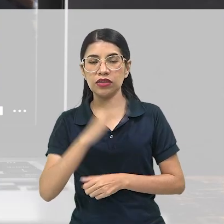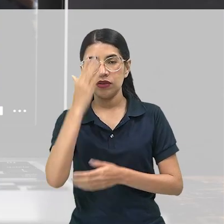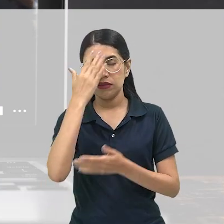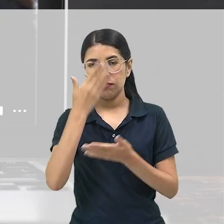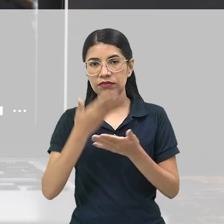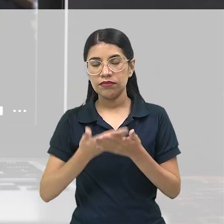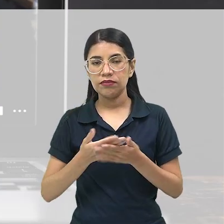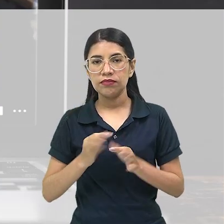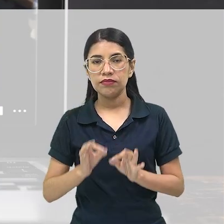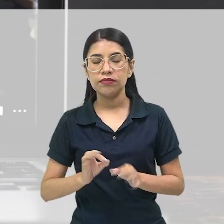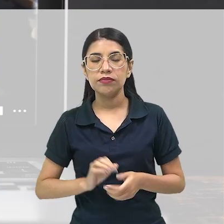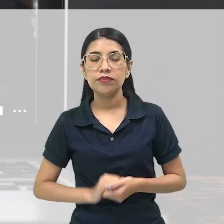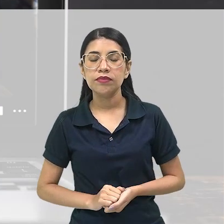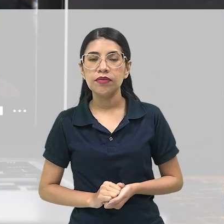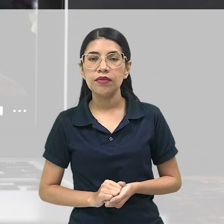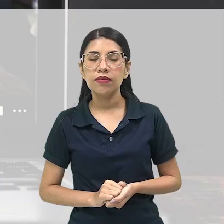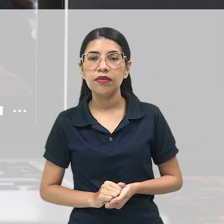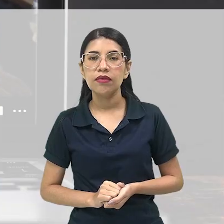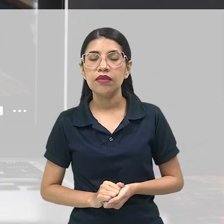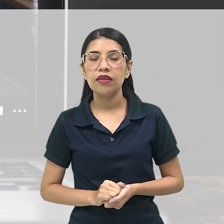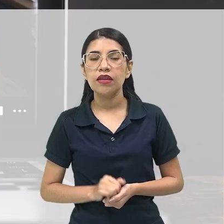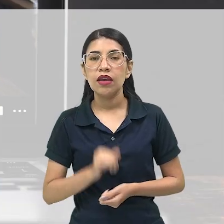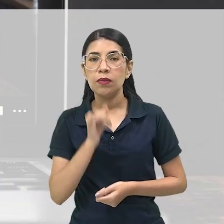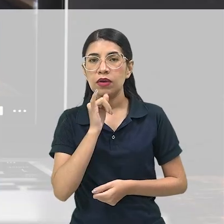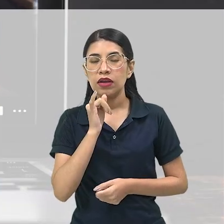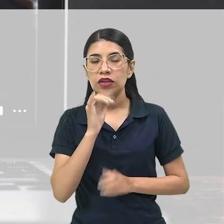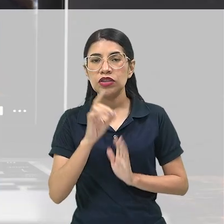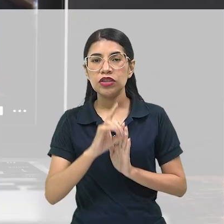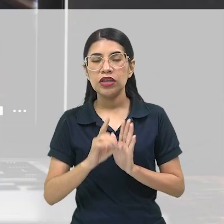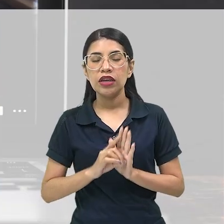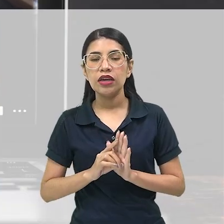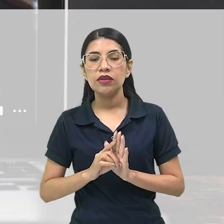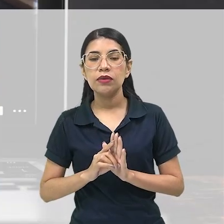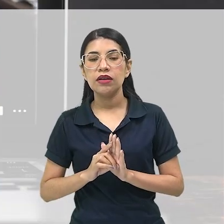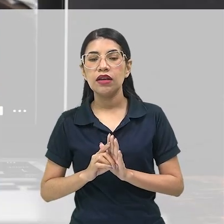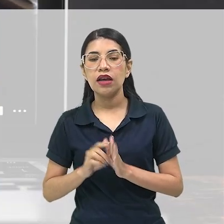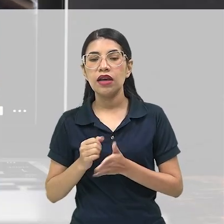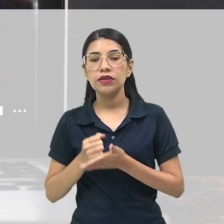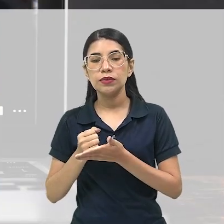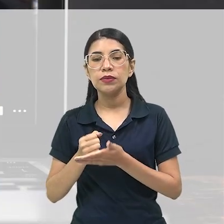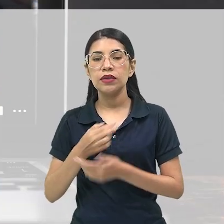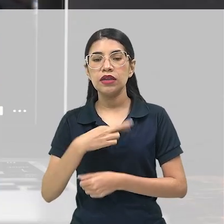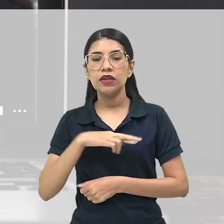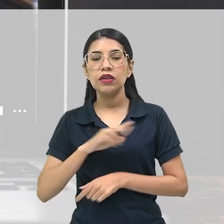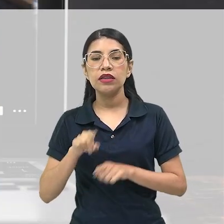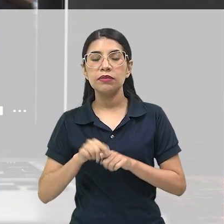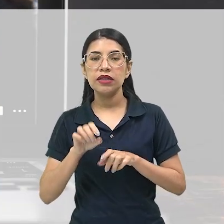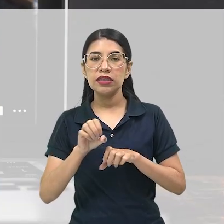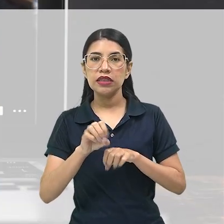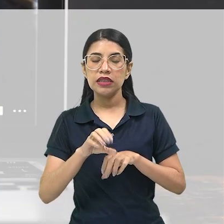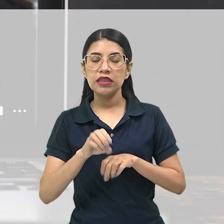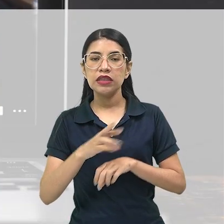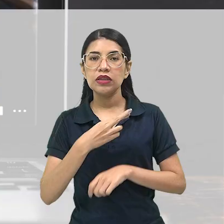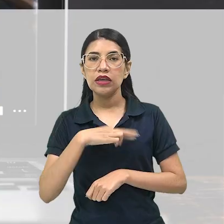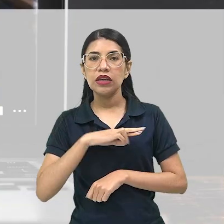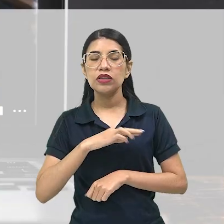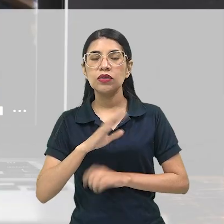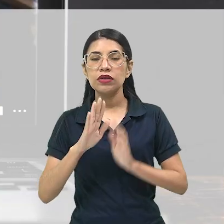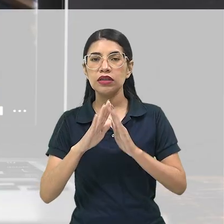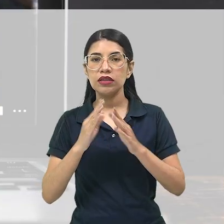e convicções. E aí nós temos, por exemplo, direito à assistência religiosa, o direito ao ensino religioso nas escolas